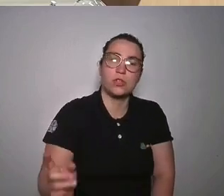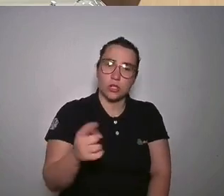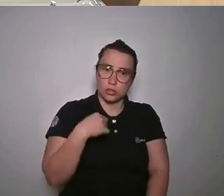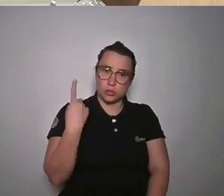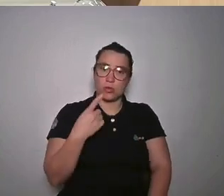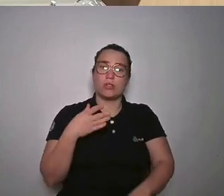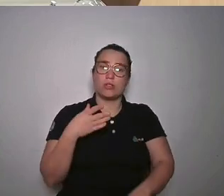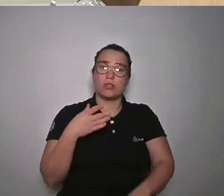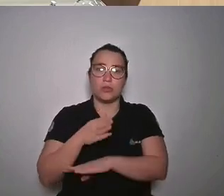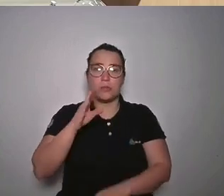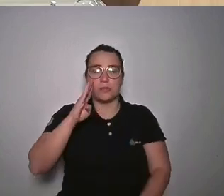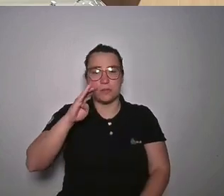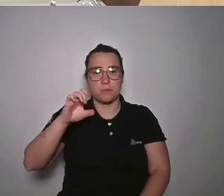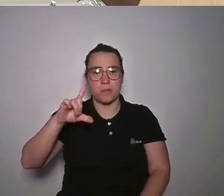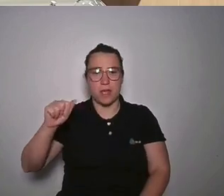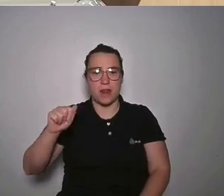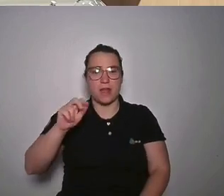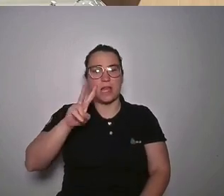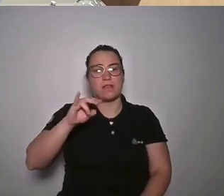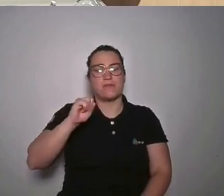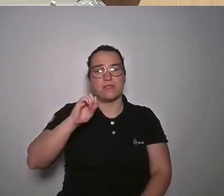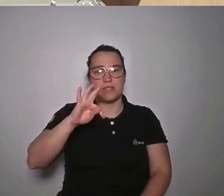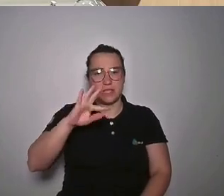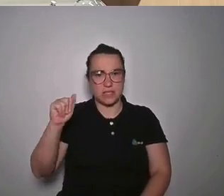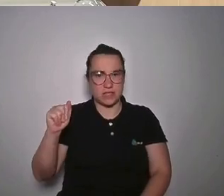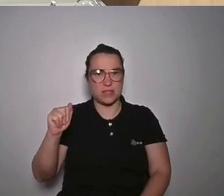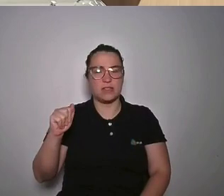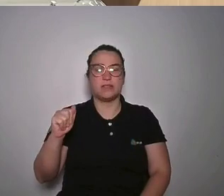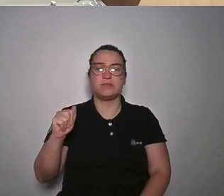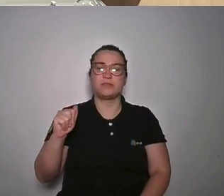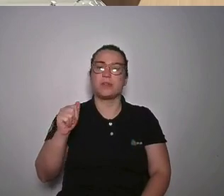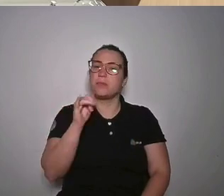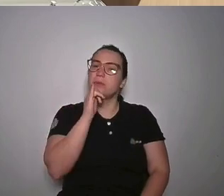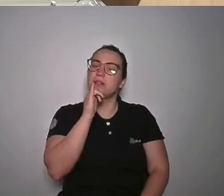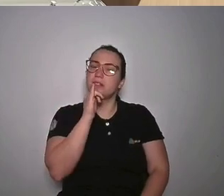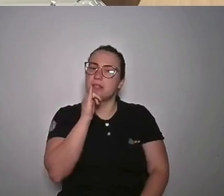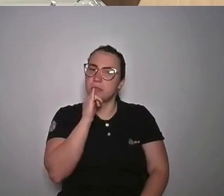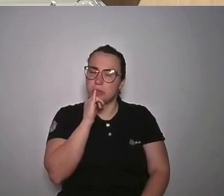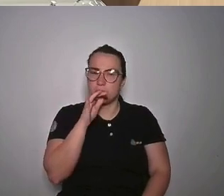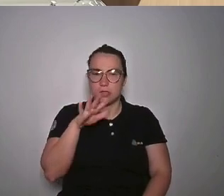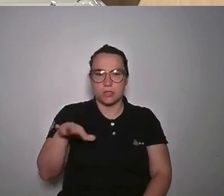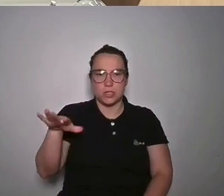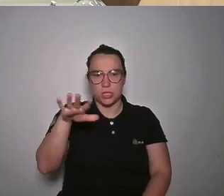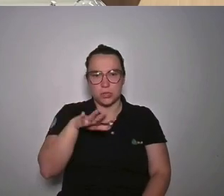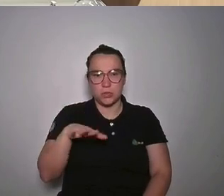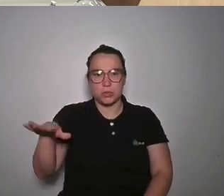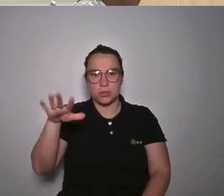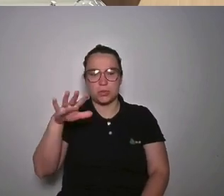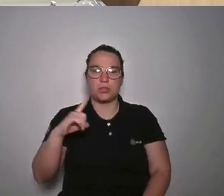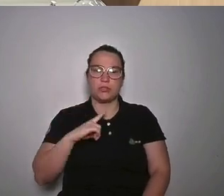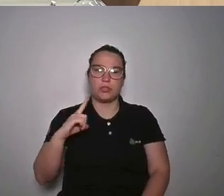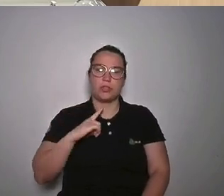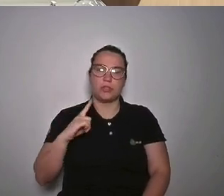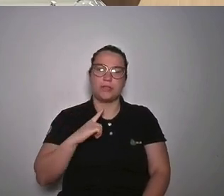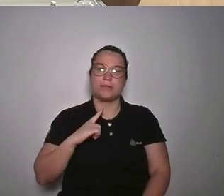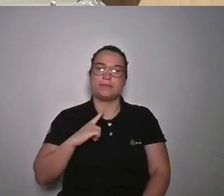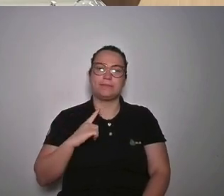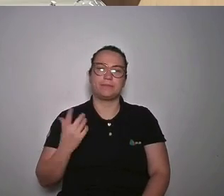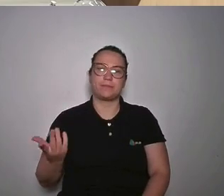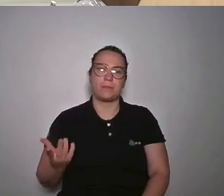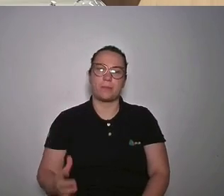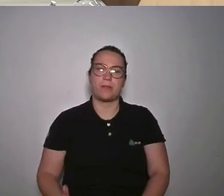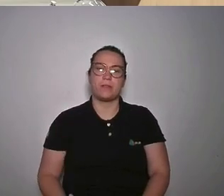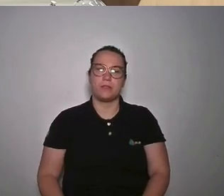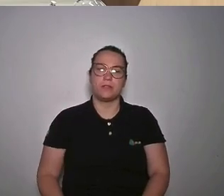Bela Vista. E Bela Vista, por exemplo, os entornos que estavam ali seriam o